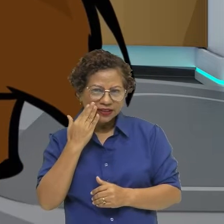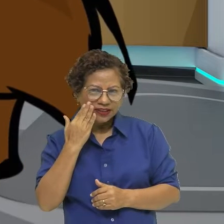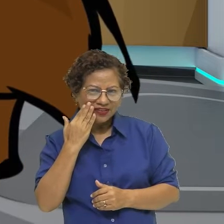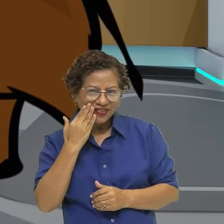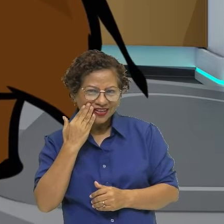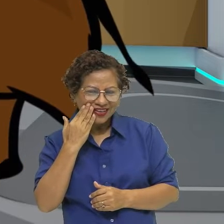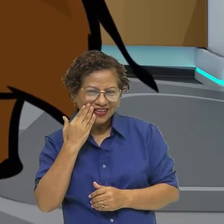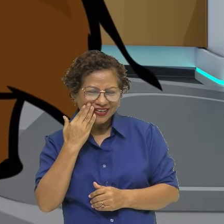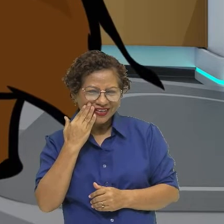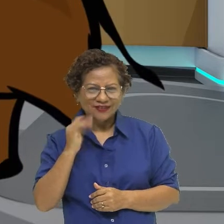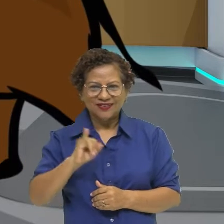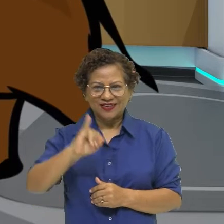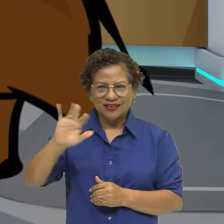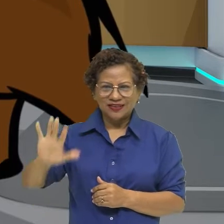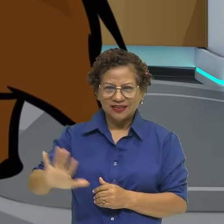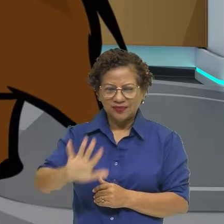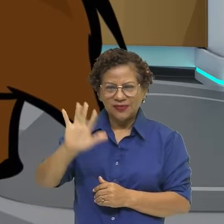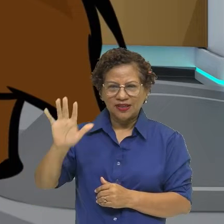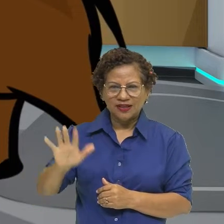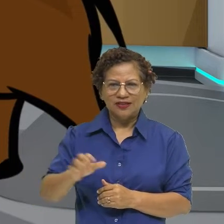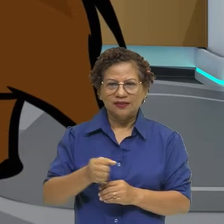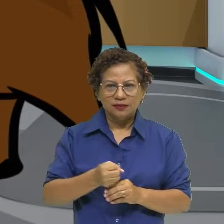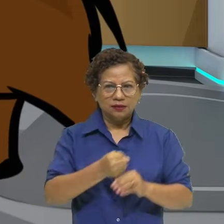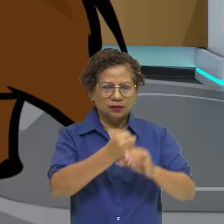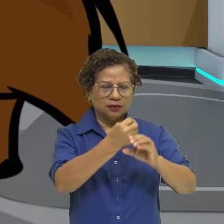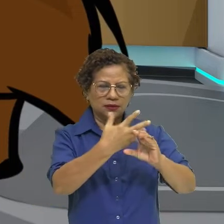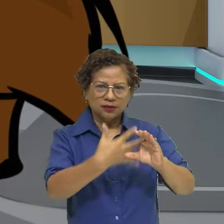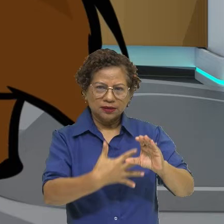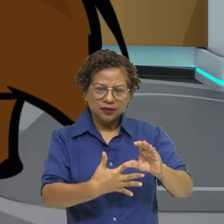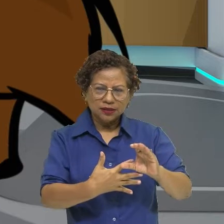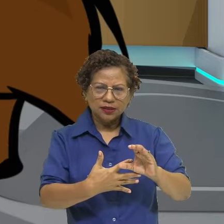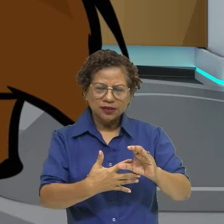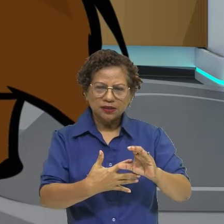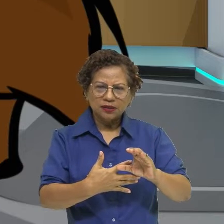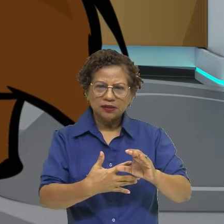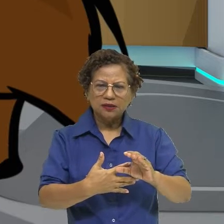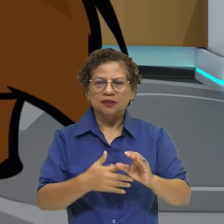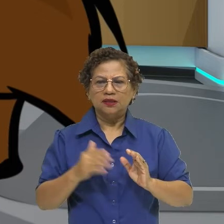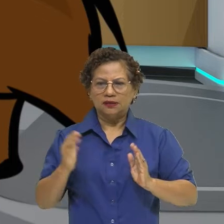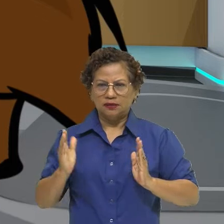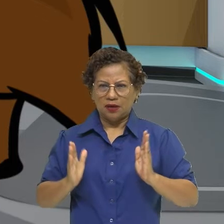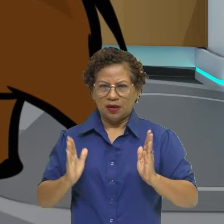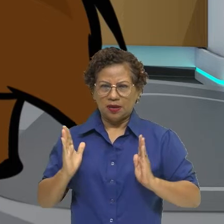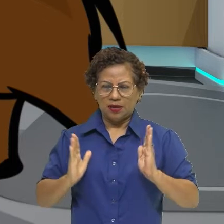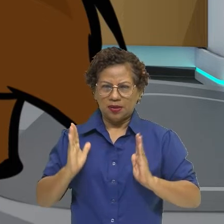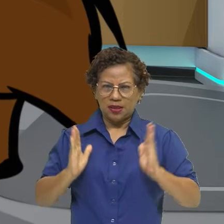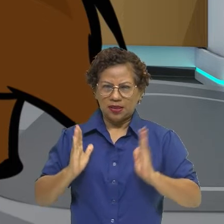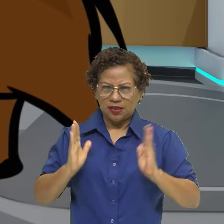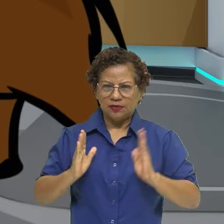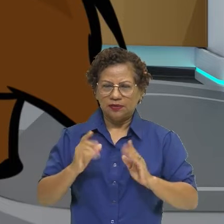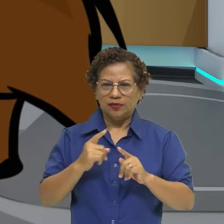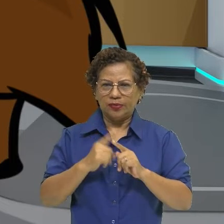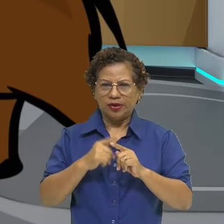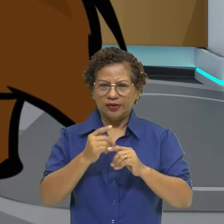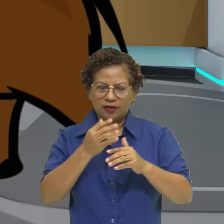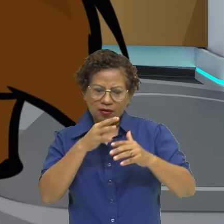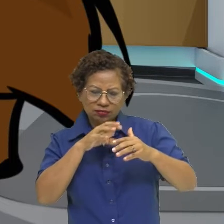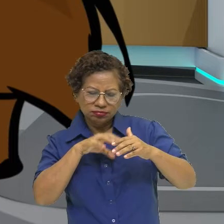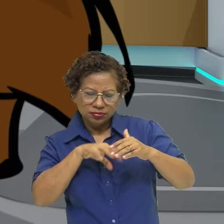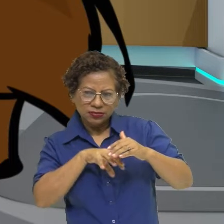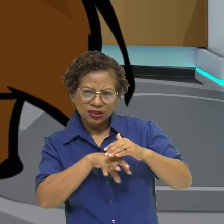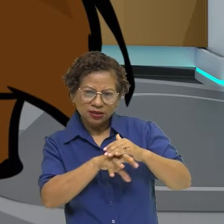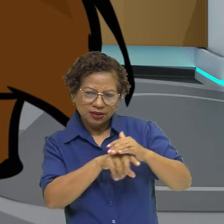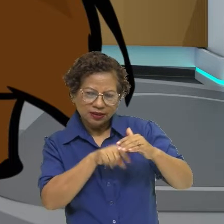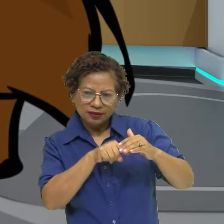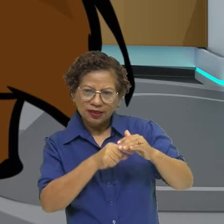bisonte que caracteriza esse período, porque ele foi retratado no interior da caverna, chamada de